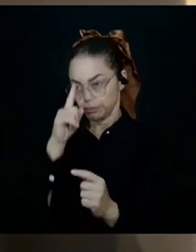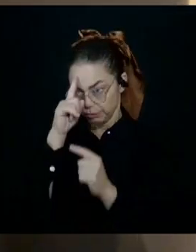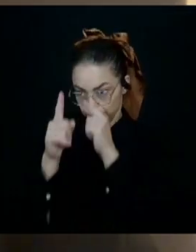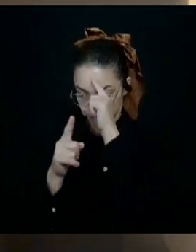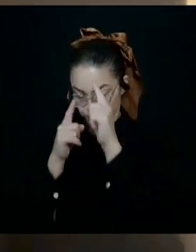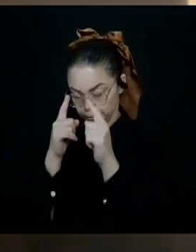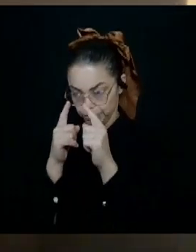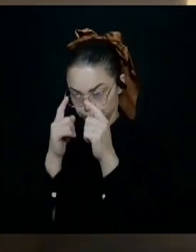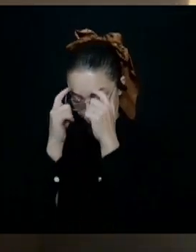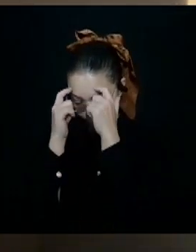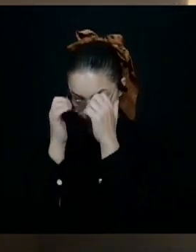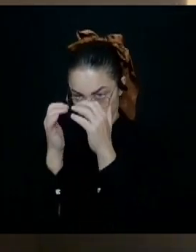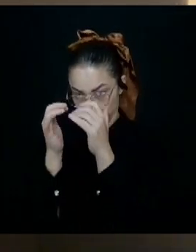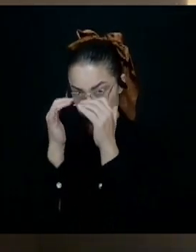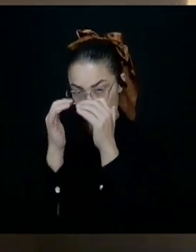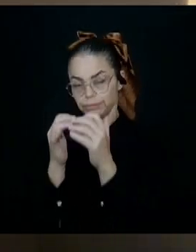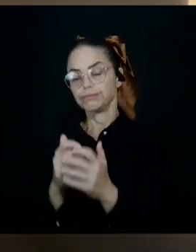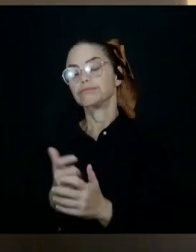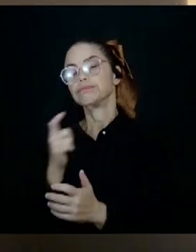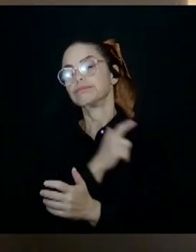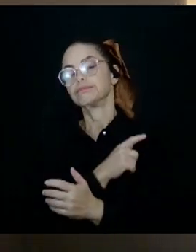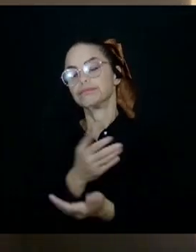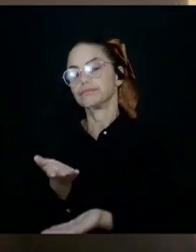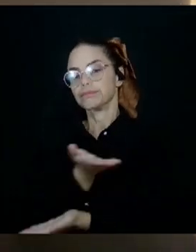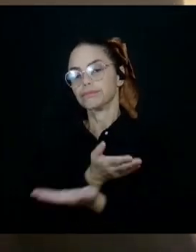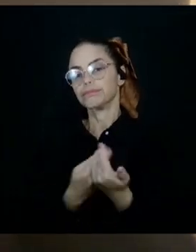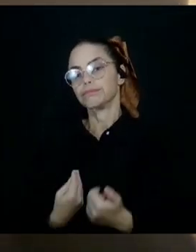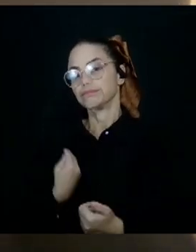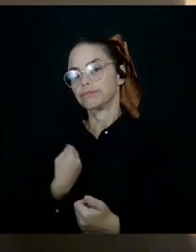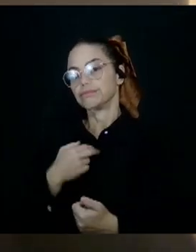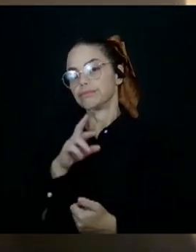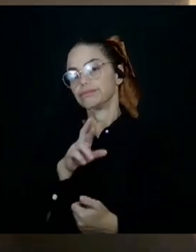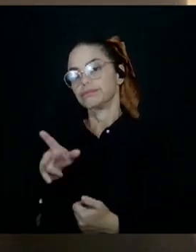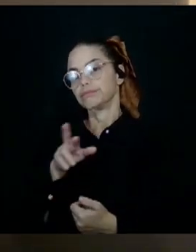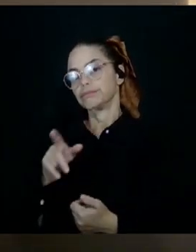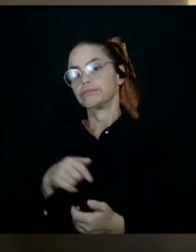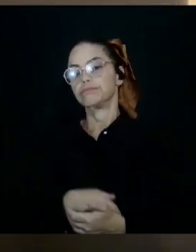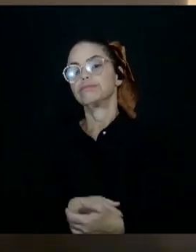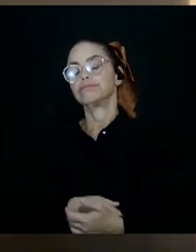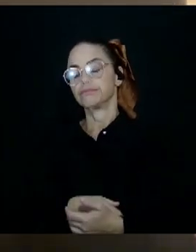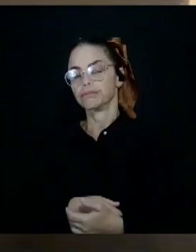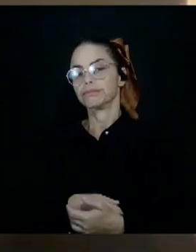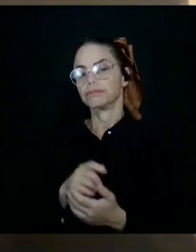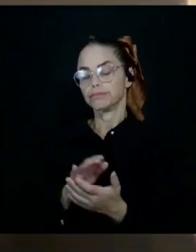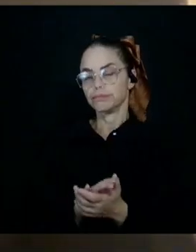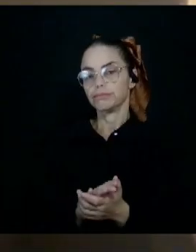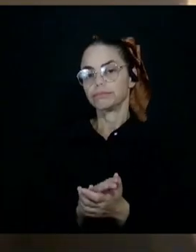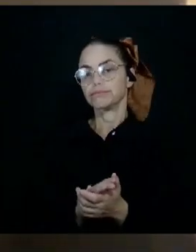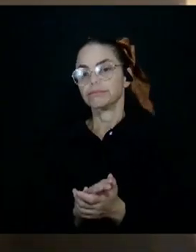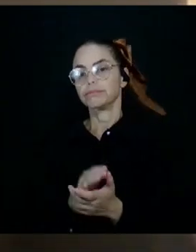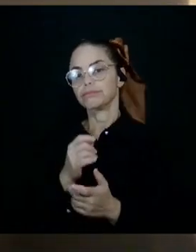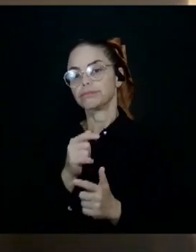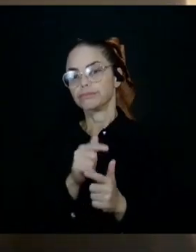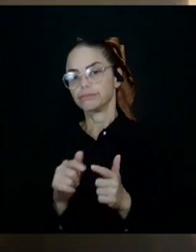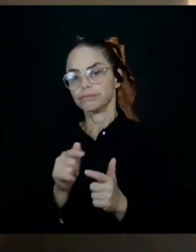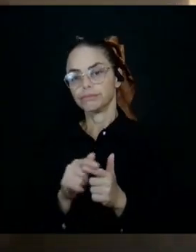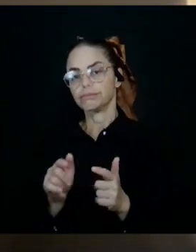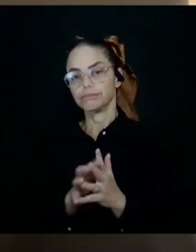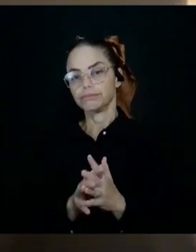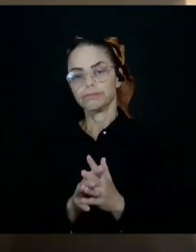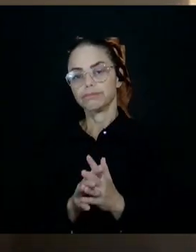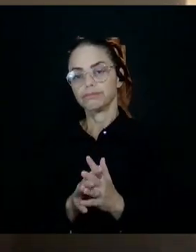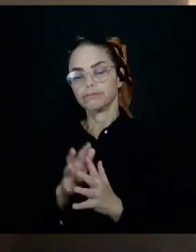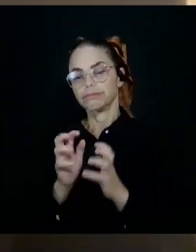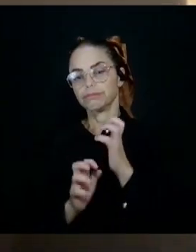gente consegue conviver com situações diferentes sem que aquilo seja algo problemático, que seja um conflito. Então, a base